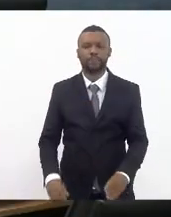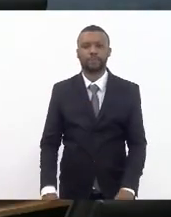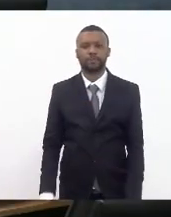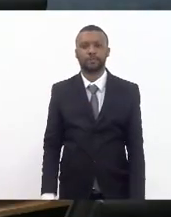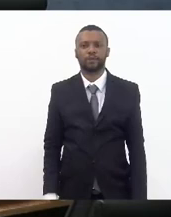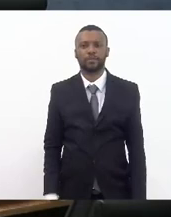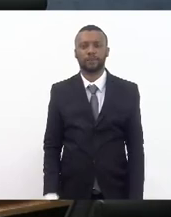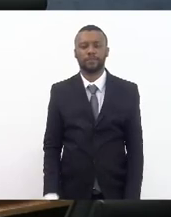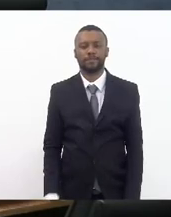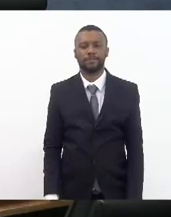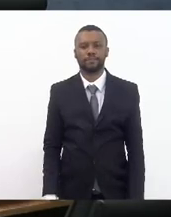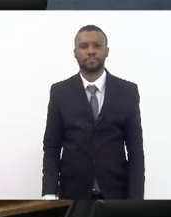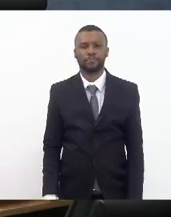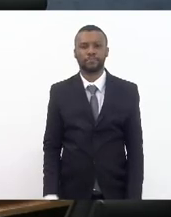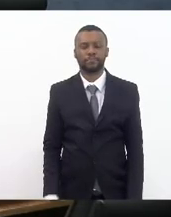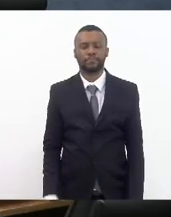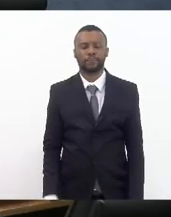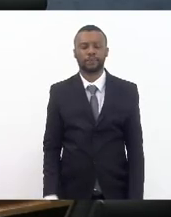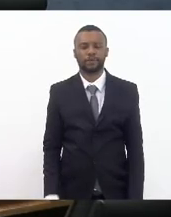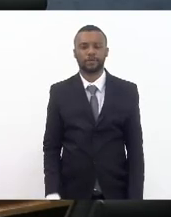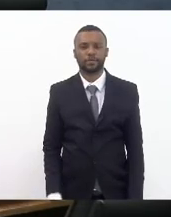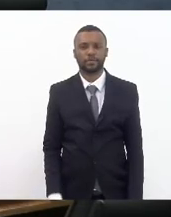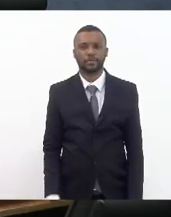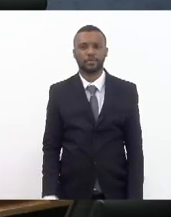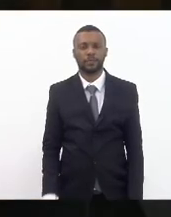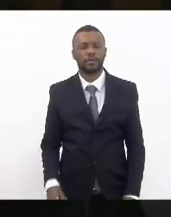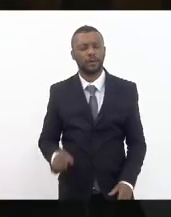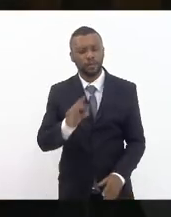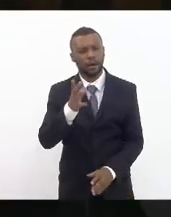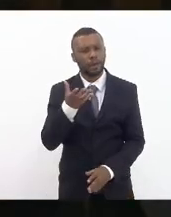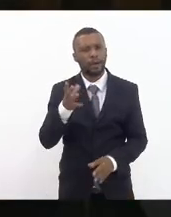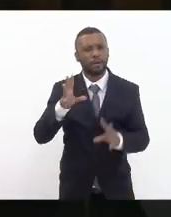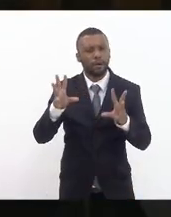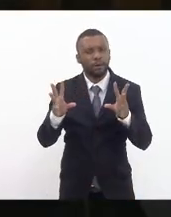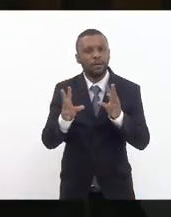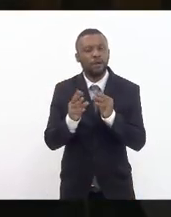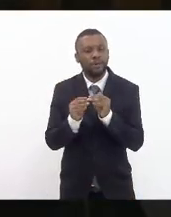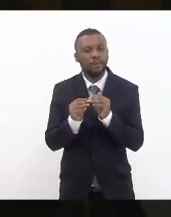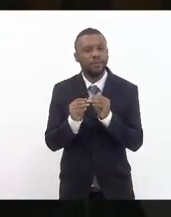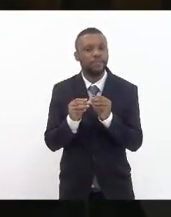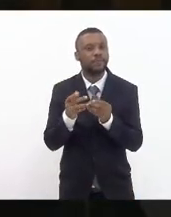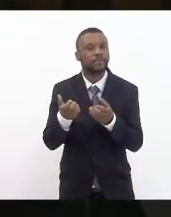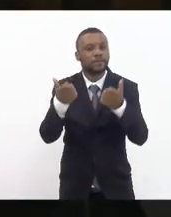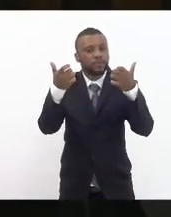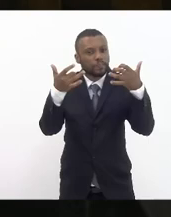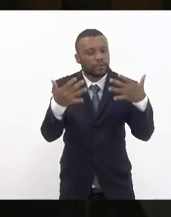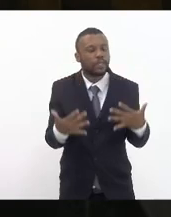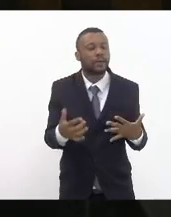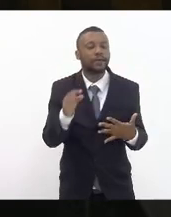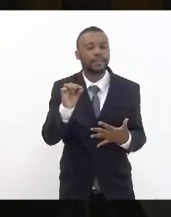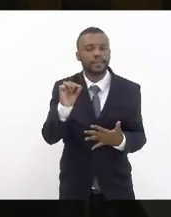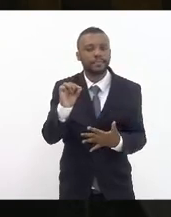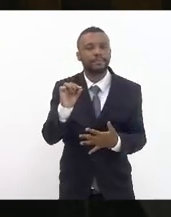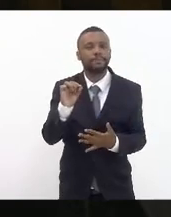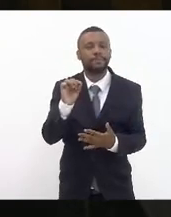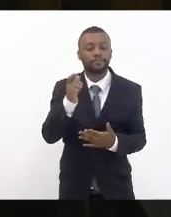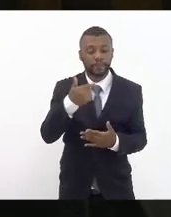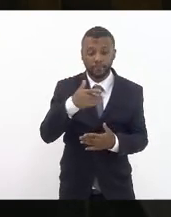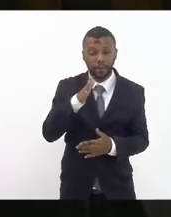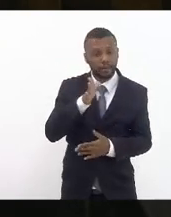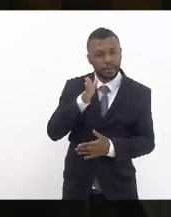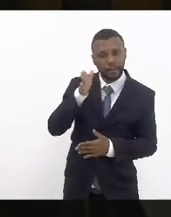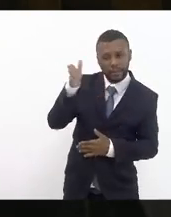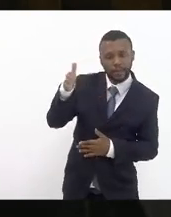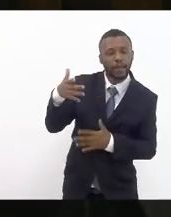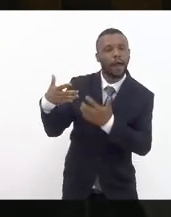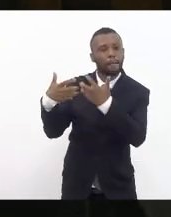Senhor presidente. Sim, deputado Luiz. Só para concluir, dizer que nessa minha ida a Petrópolis para